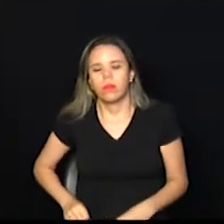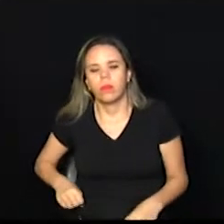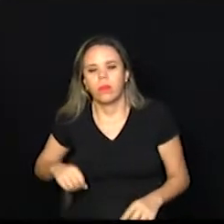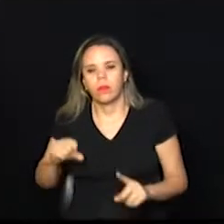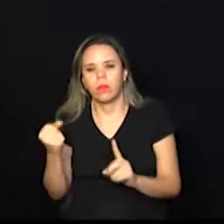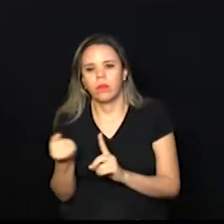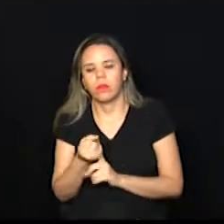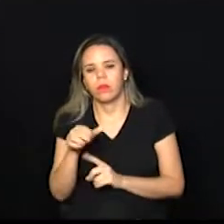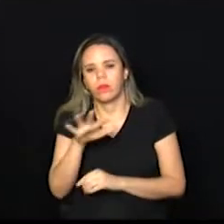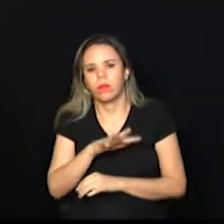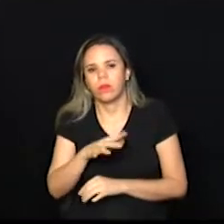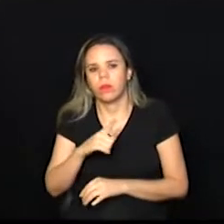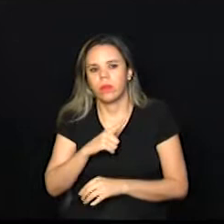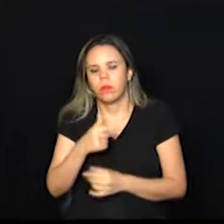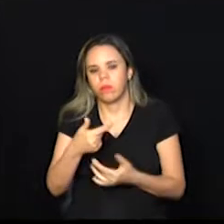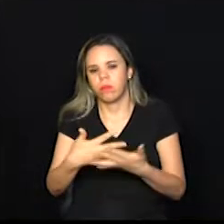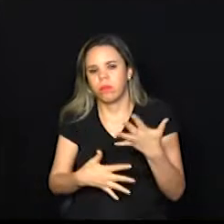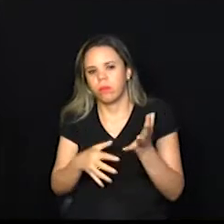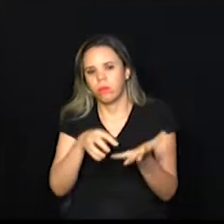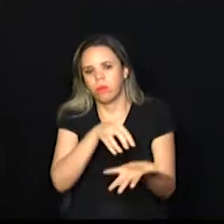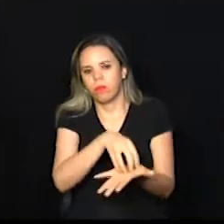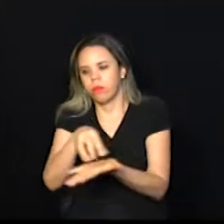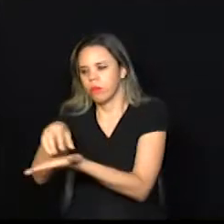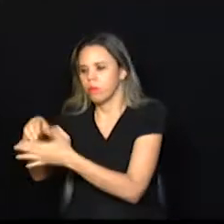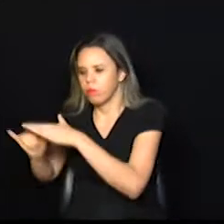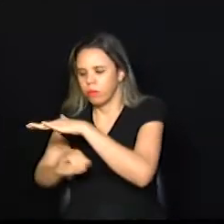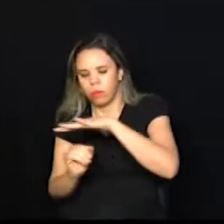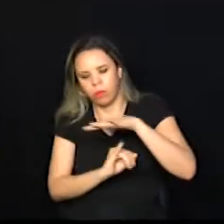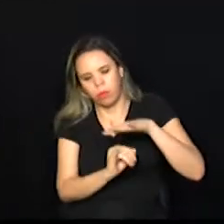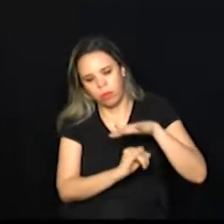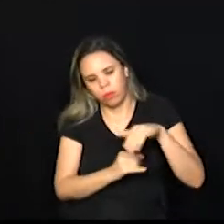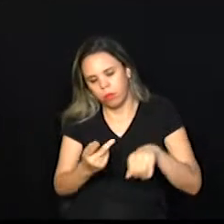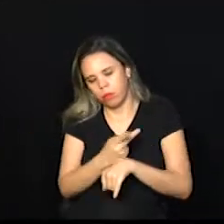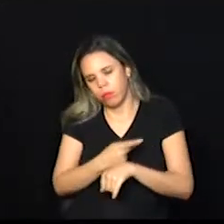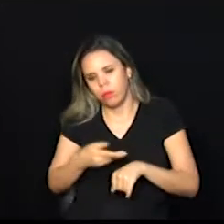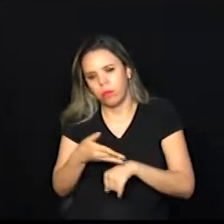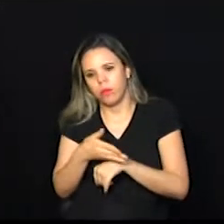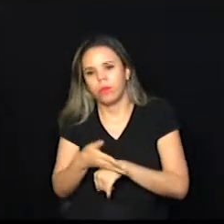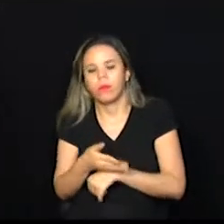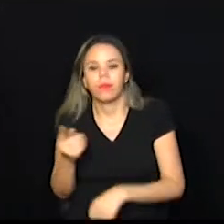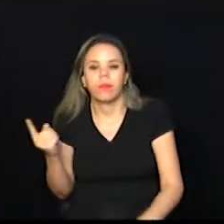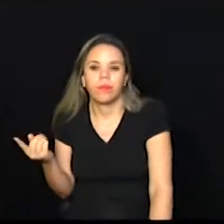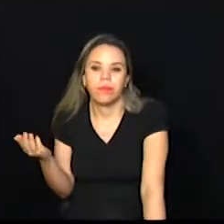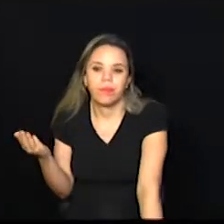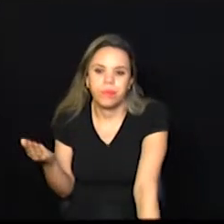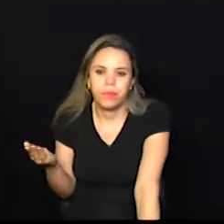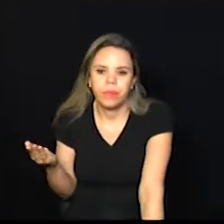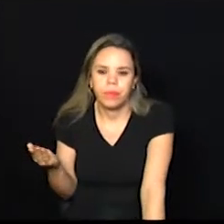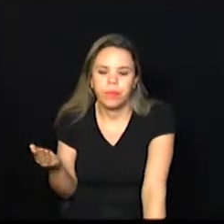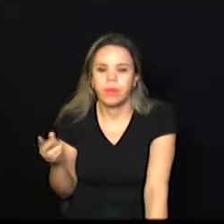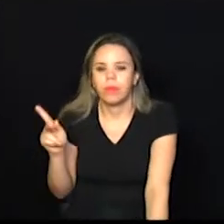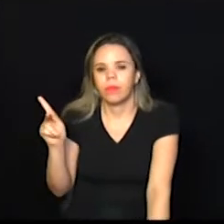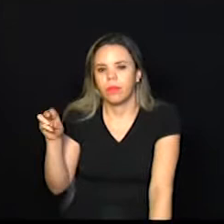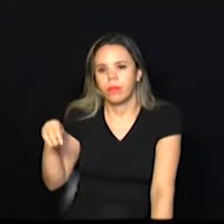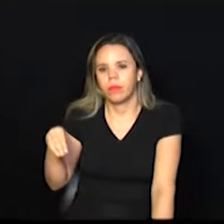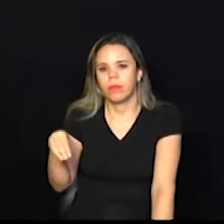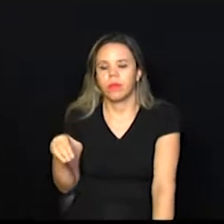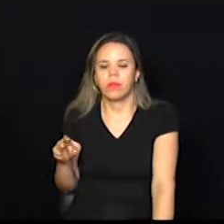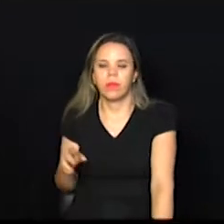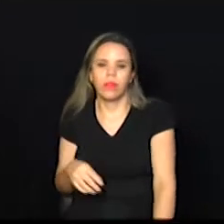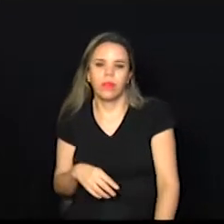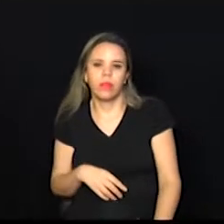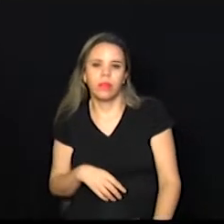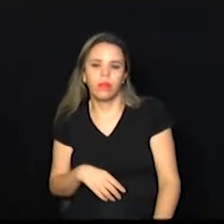sociedade civil, nós temos várias ONGs que estão nos procurando para participar disso, PM,